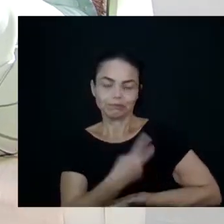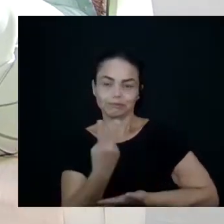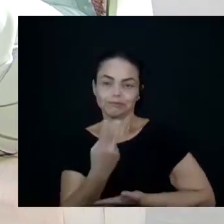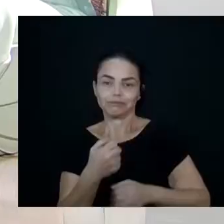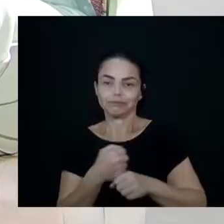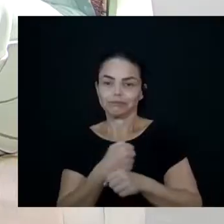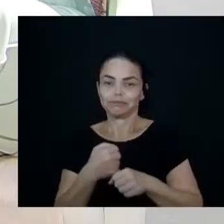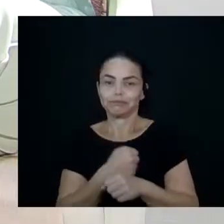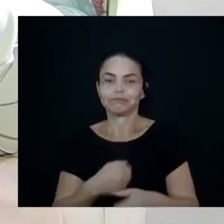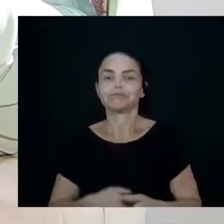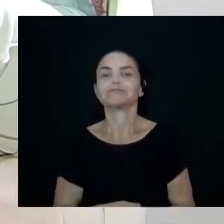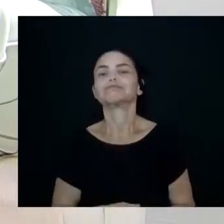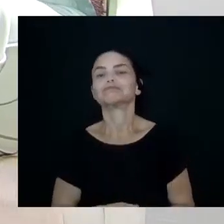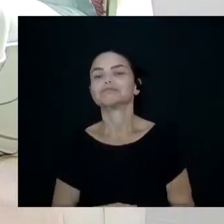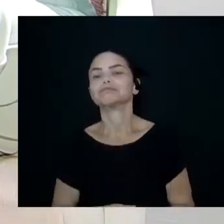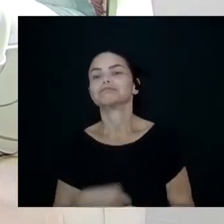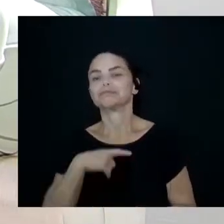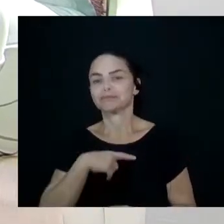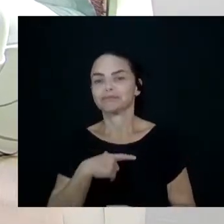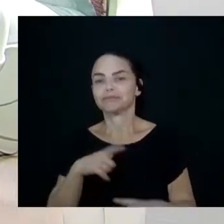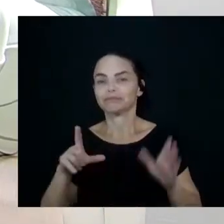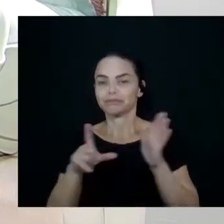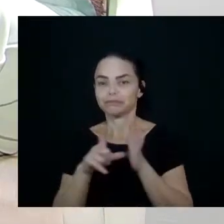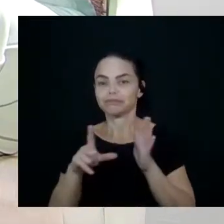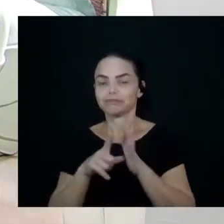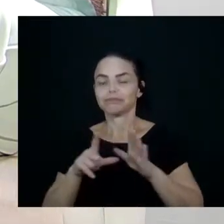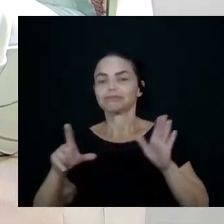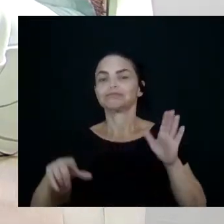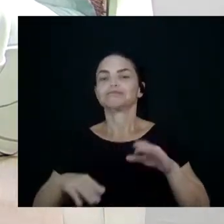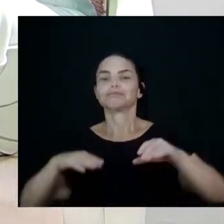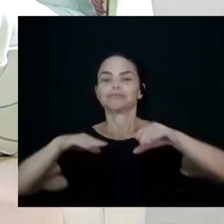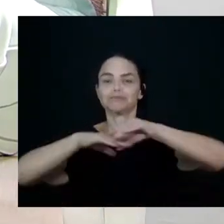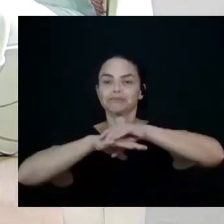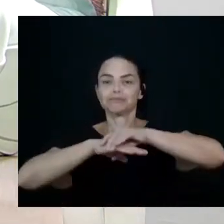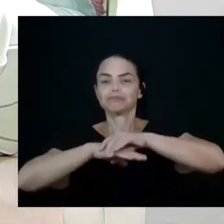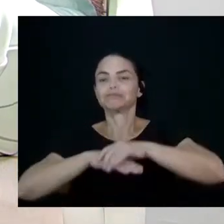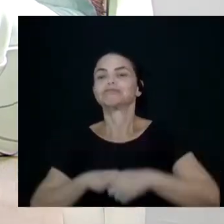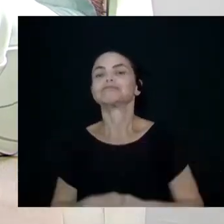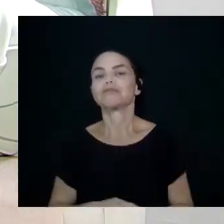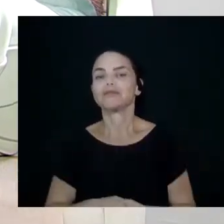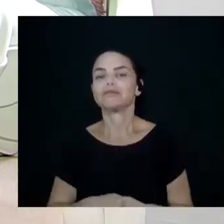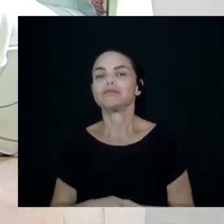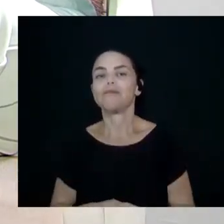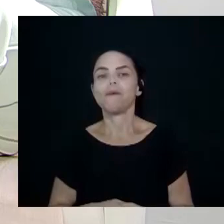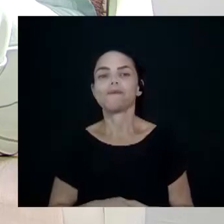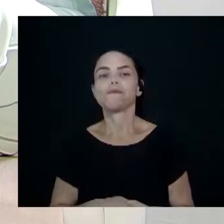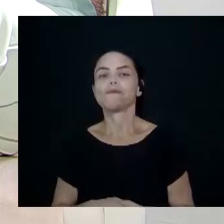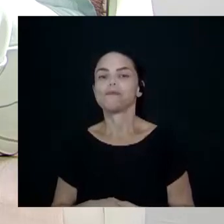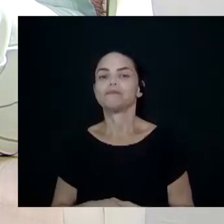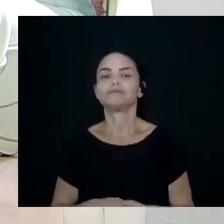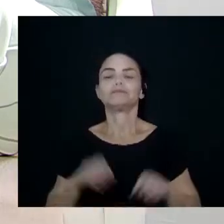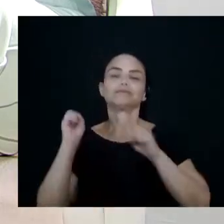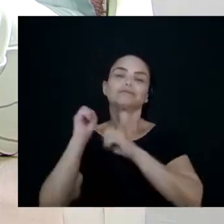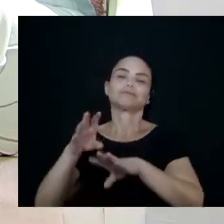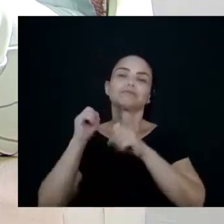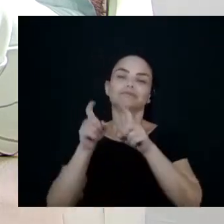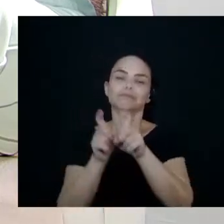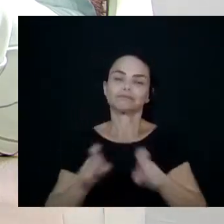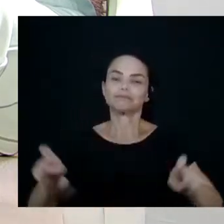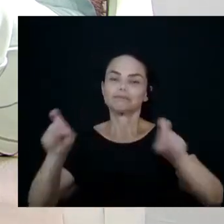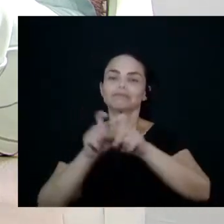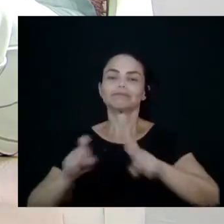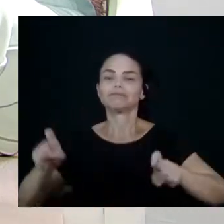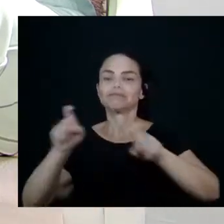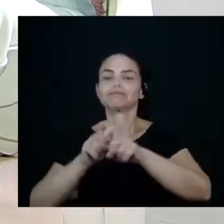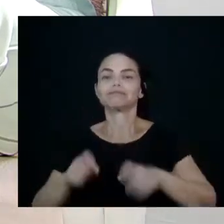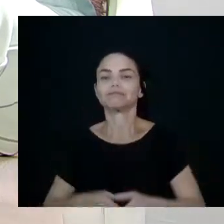quando você teve você já tinha a loja de sapatos, ou ainda não? Já tinha loja de Dava sapato. aula ainda de TI, de informática?